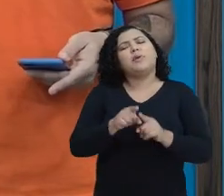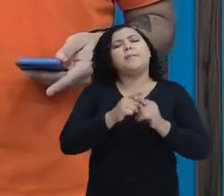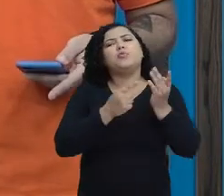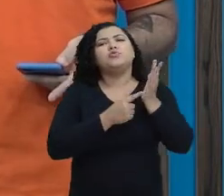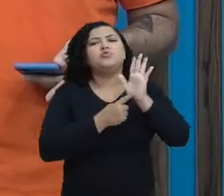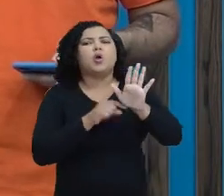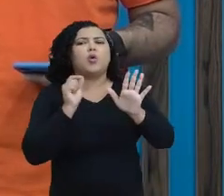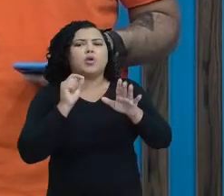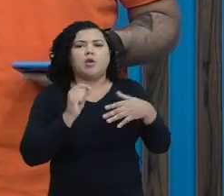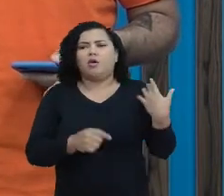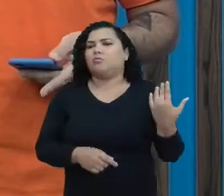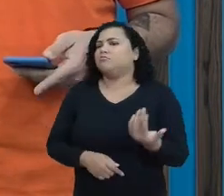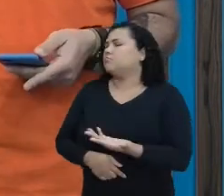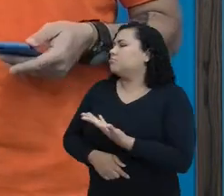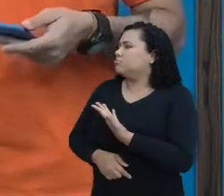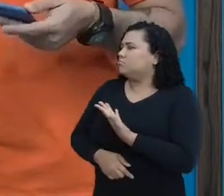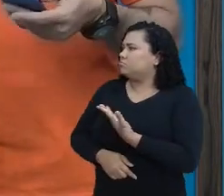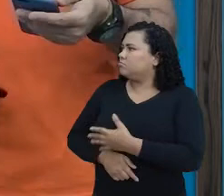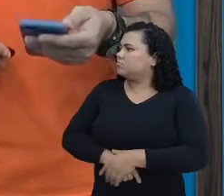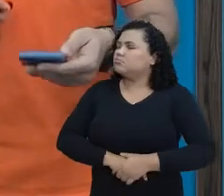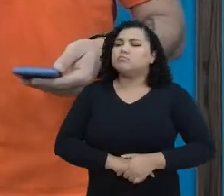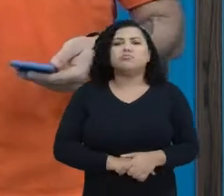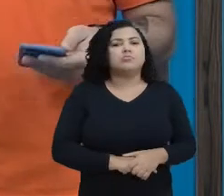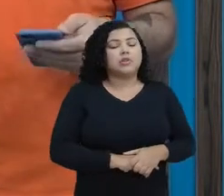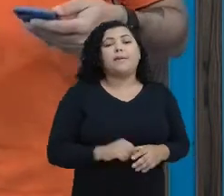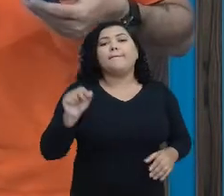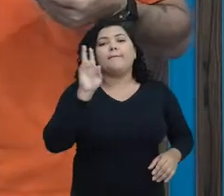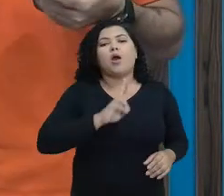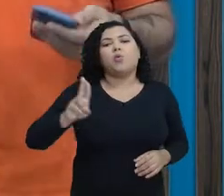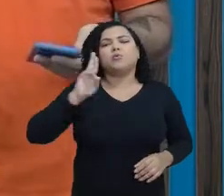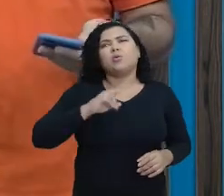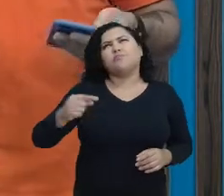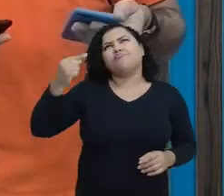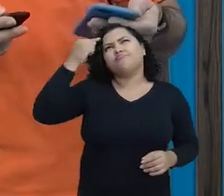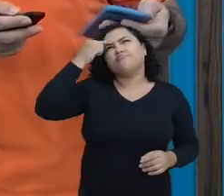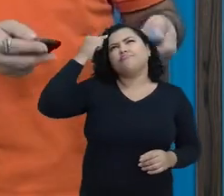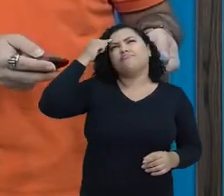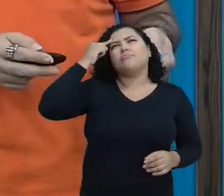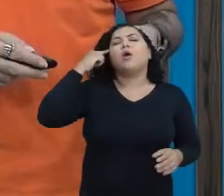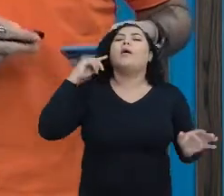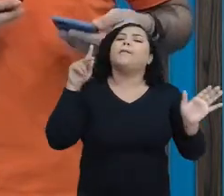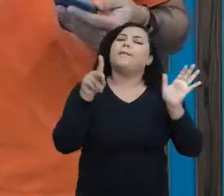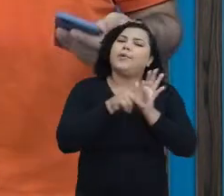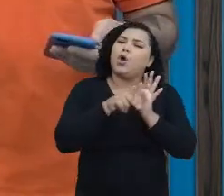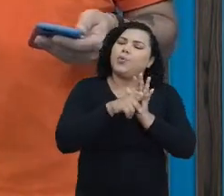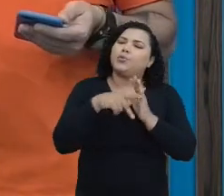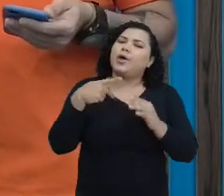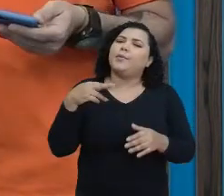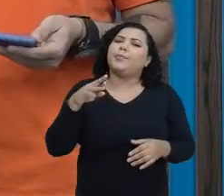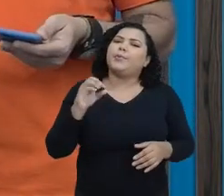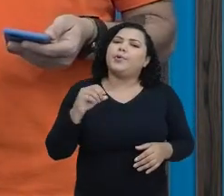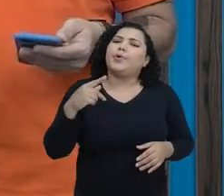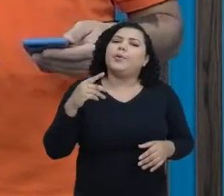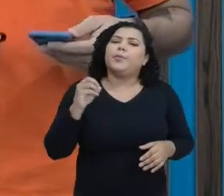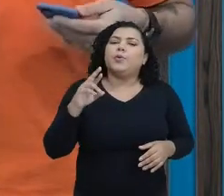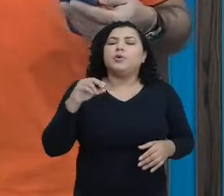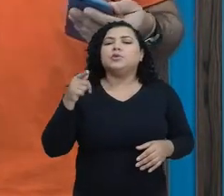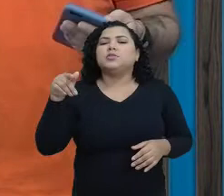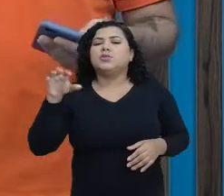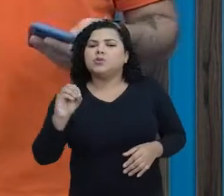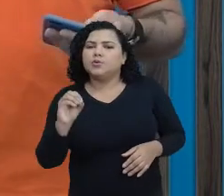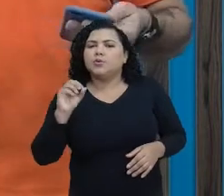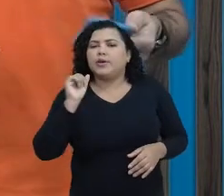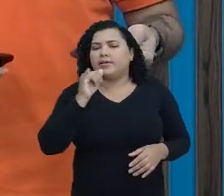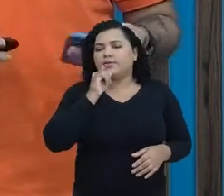era o dobro, né? A gente percebeu que para utilizar o raciocínio proporcional, a ideia de proporcionalidade, quando